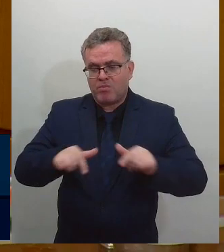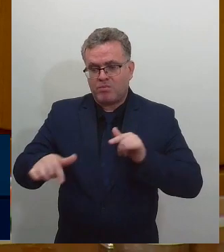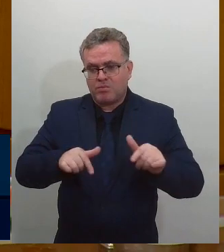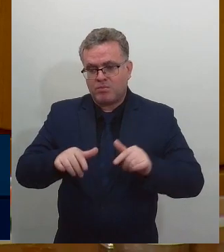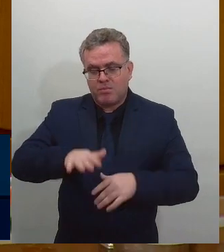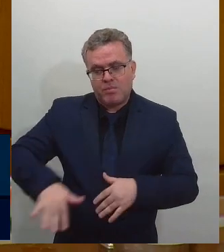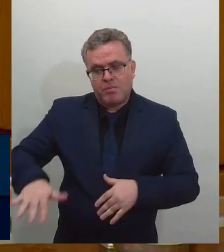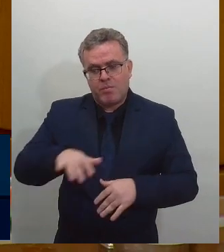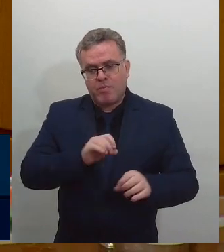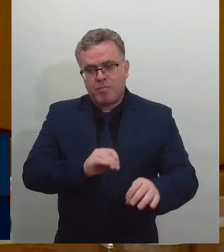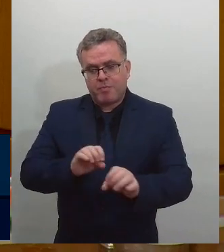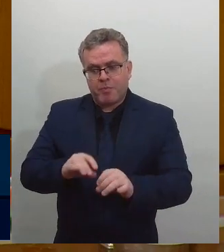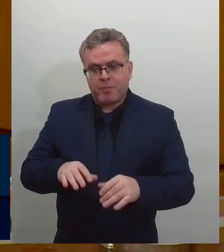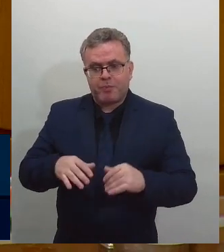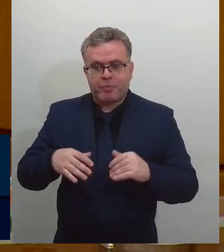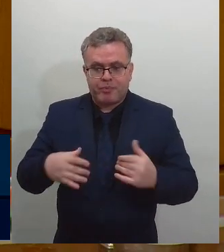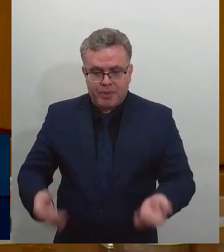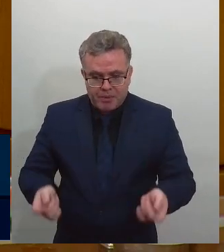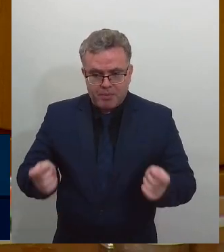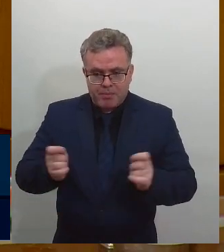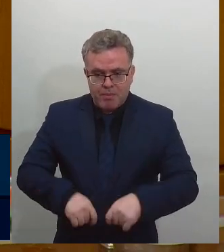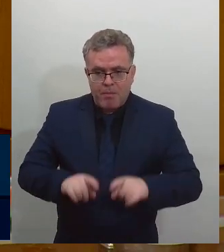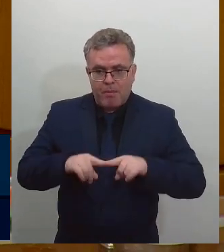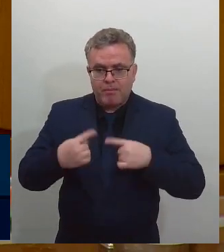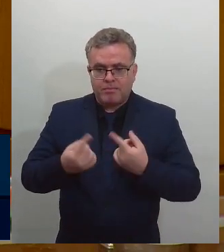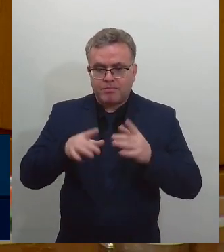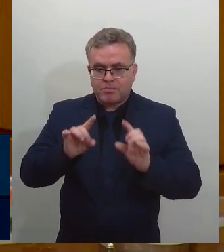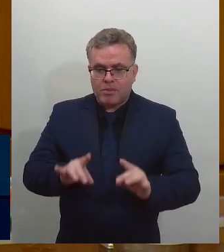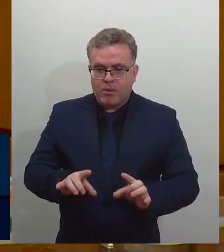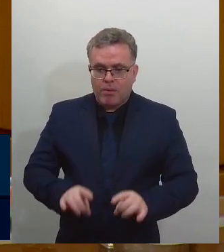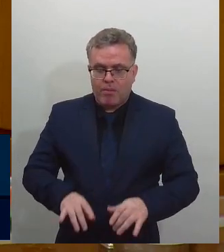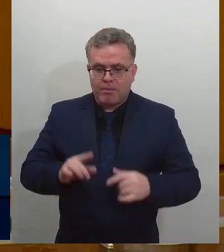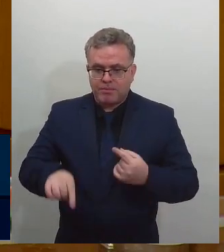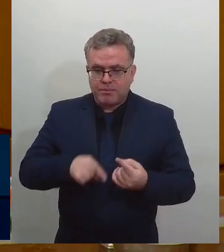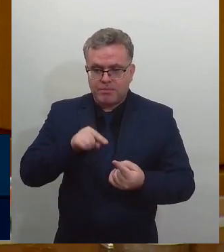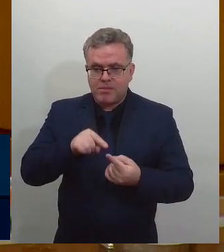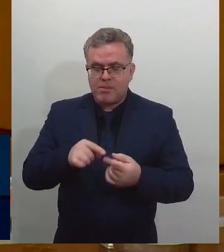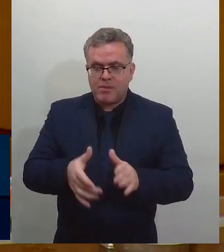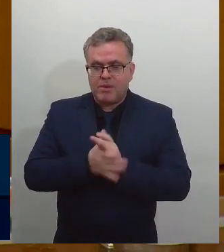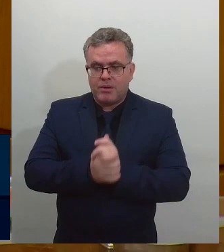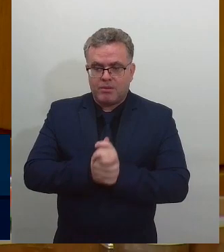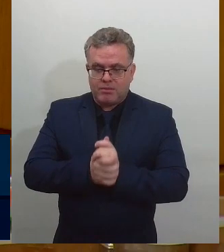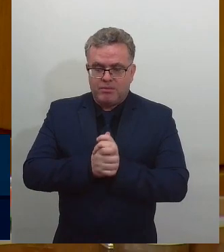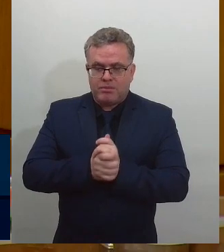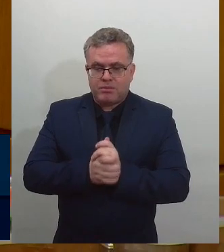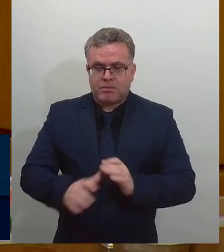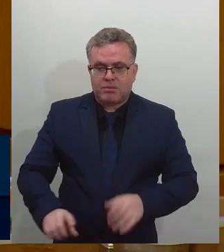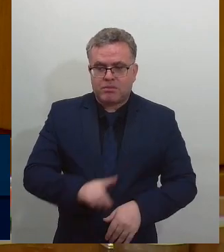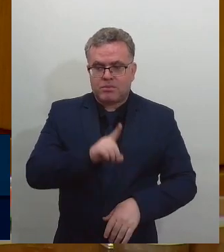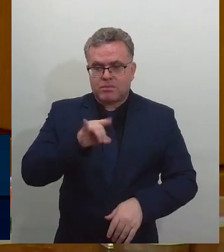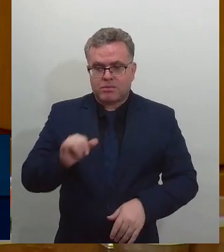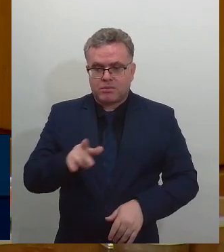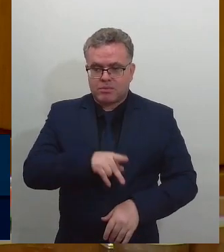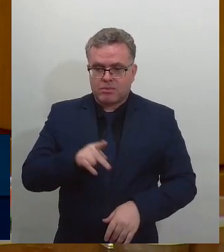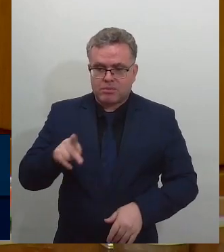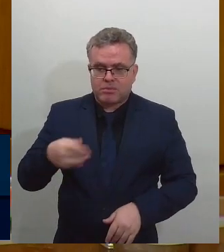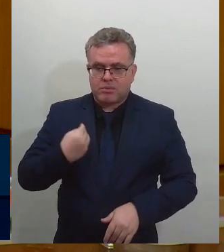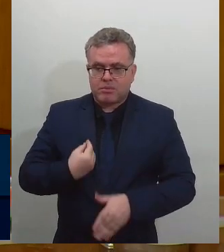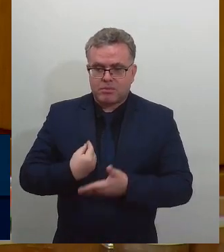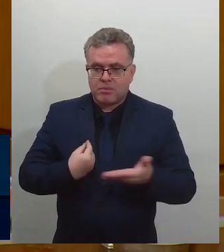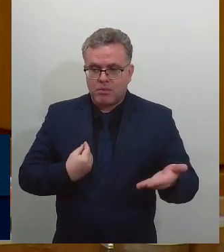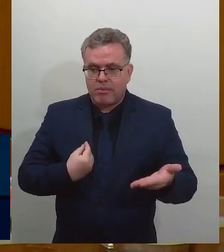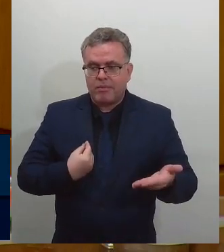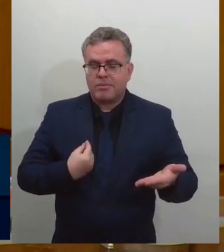foi uma sessão especial em homenagem ao dia do professor, da professora, né,